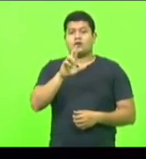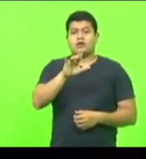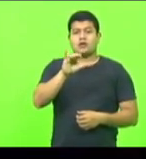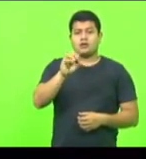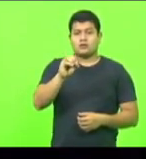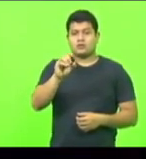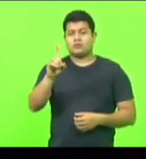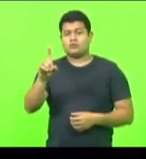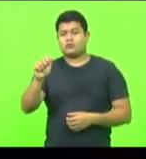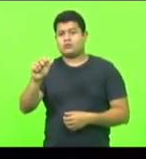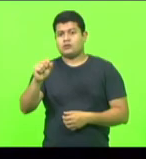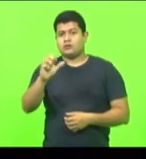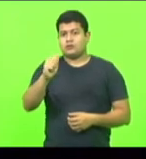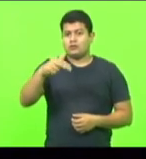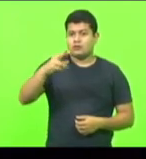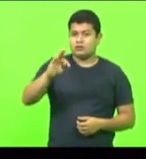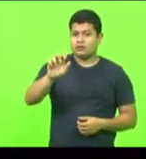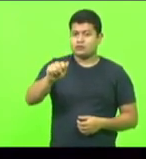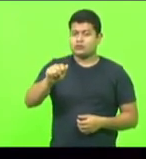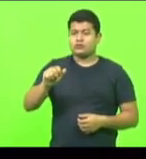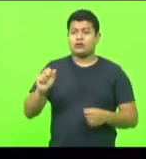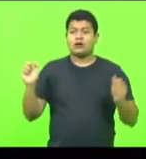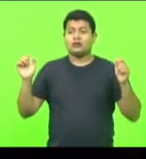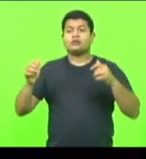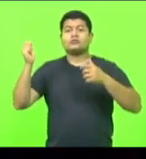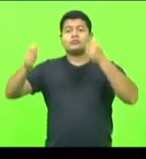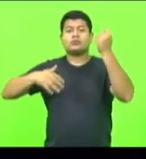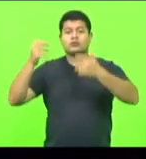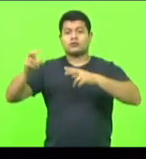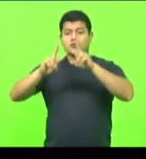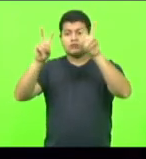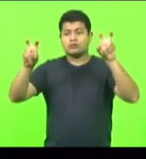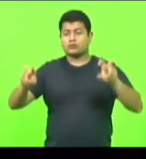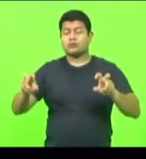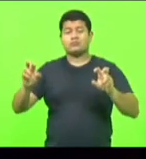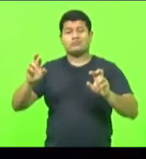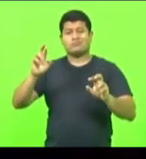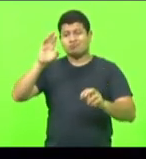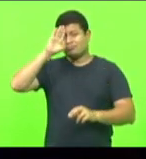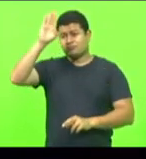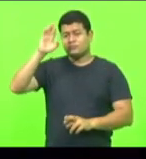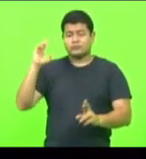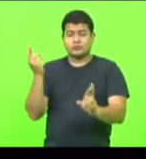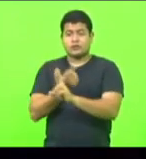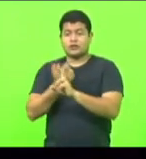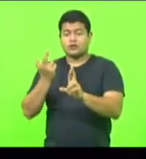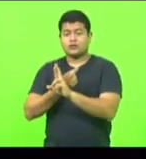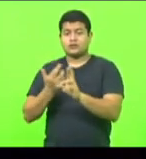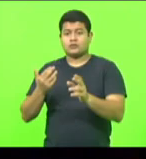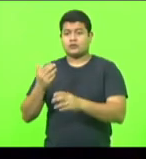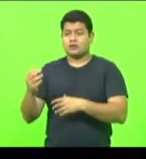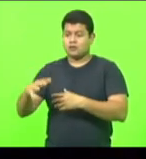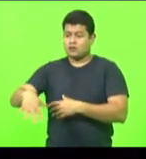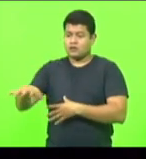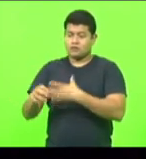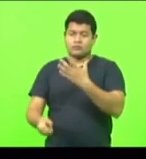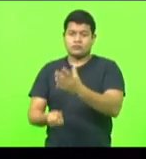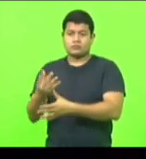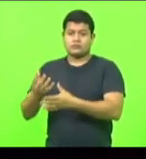temas atuais, especialmente em relação ao setor produtivo, à